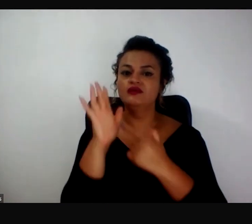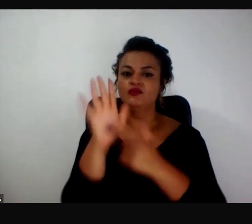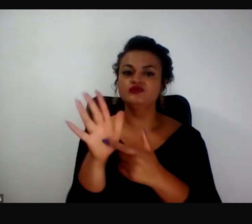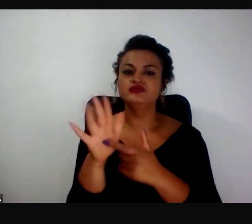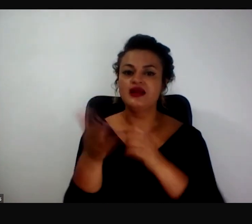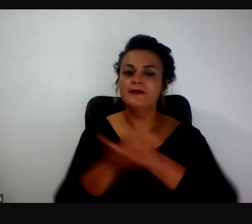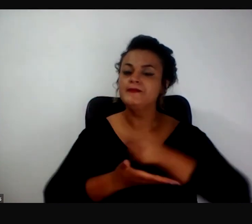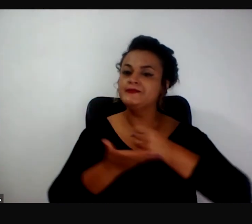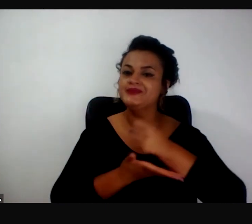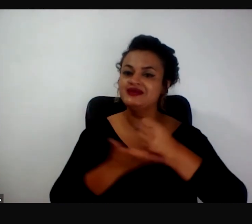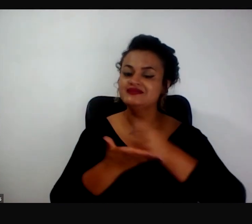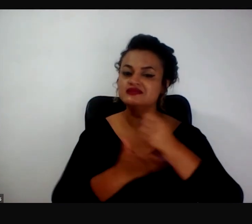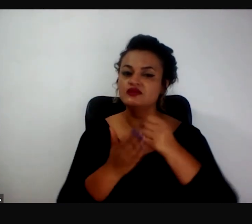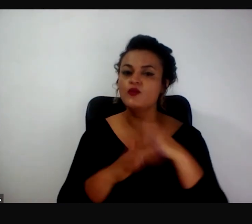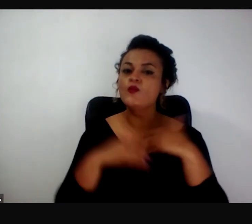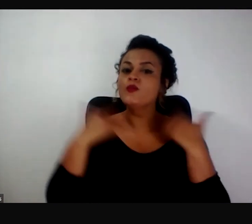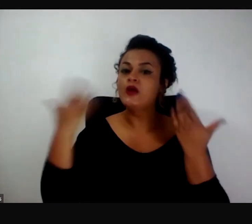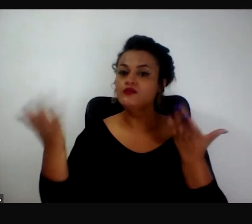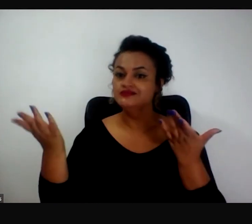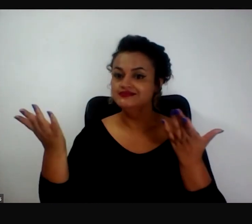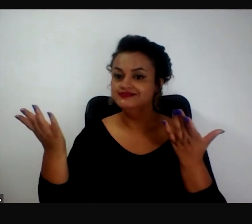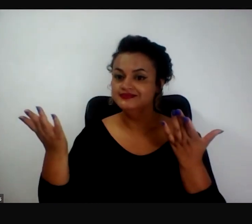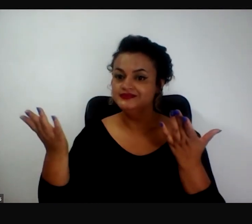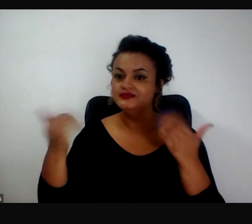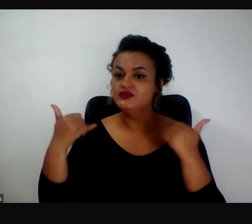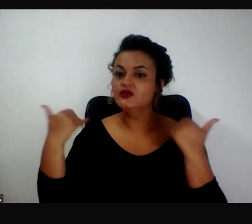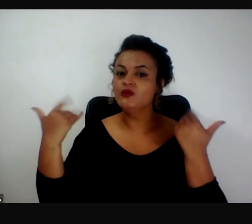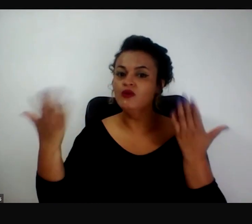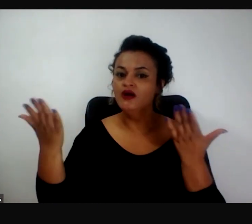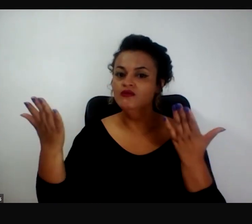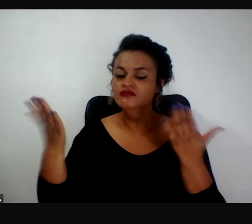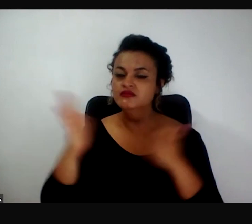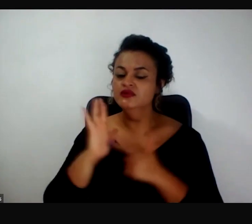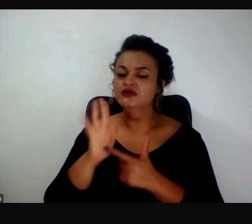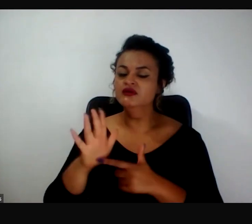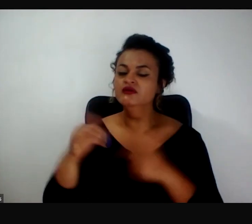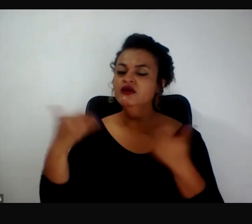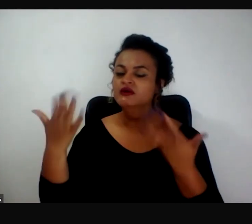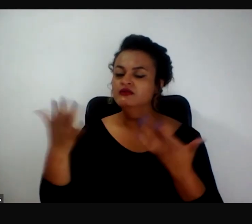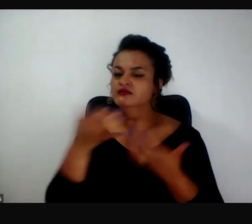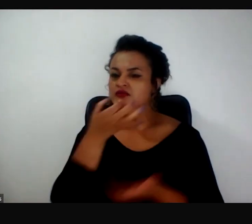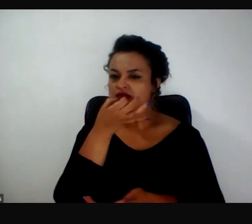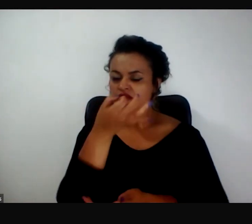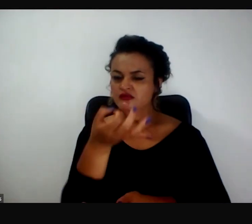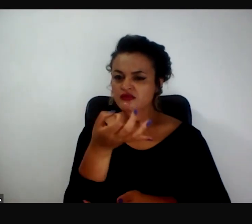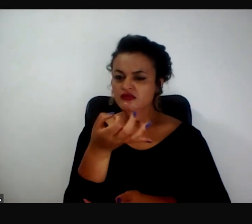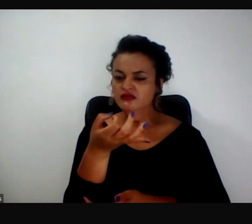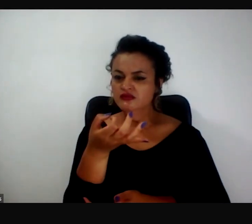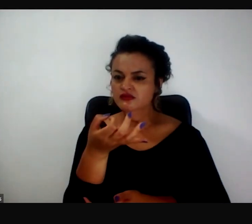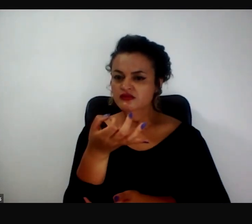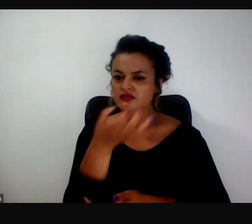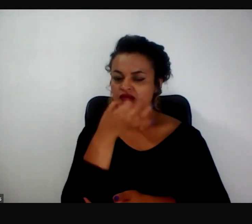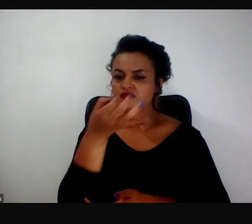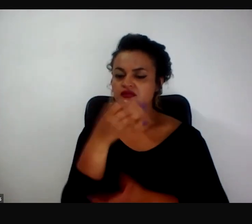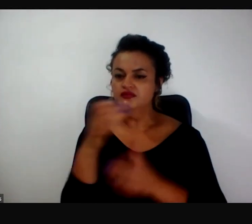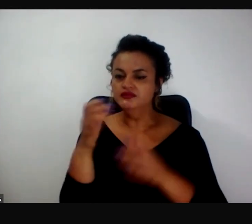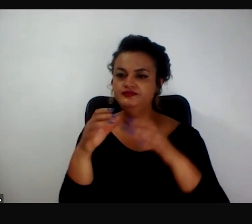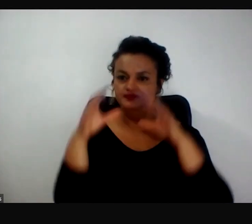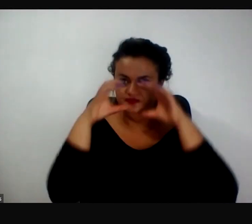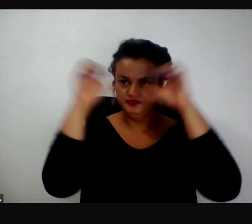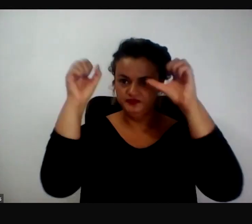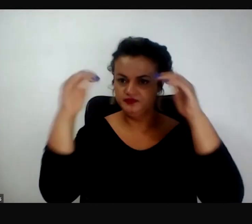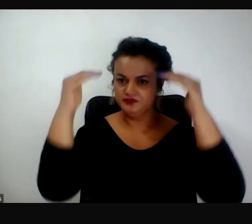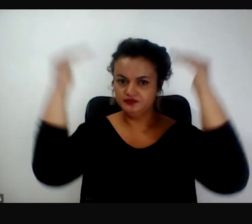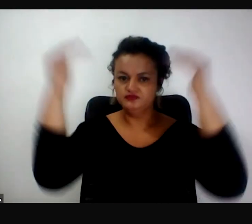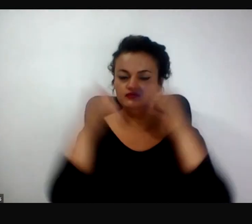princípio, como ficou a posição do Tribunal Supremo. Aquele